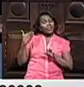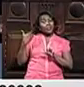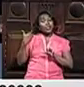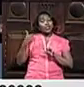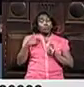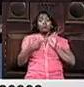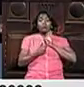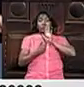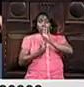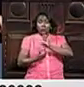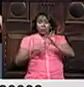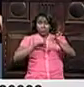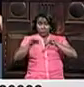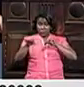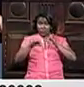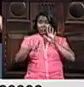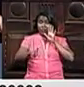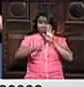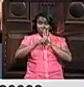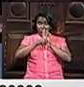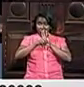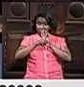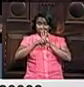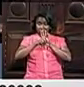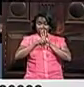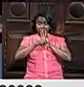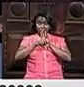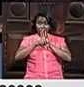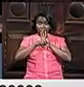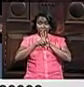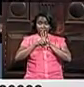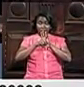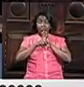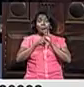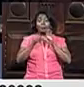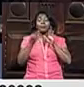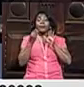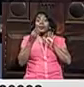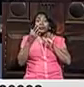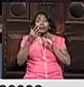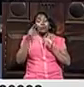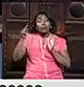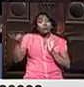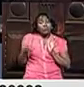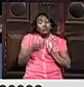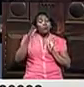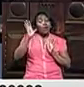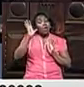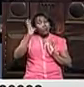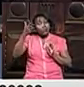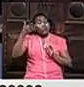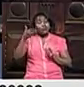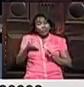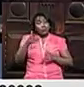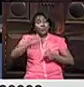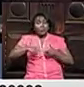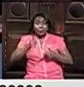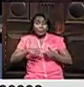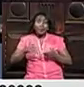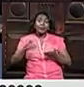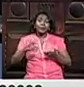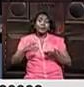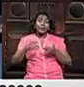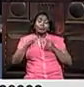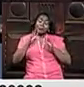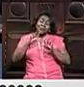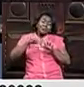apresentei um projeto de lei de modo a resolver esta situação. Não fui feliz na